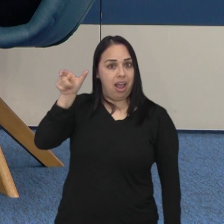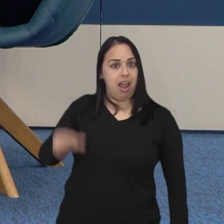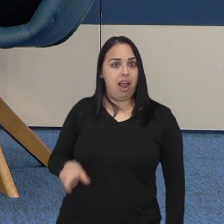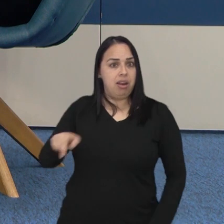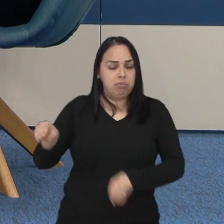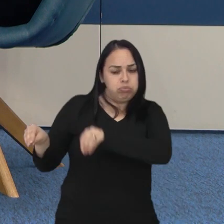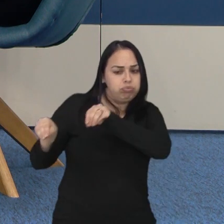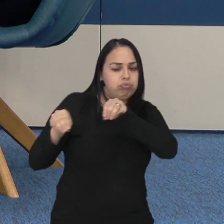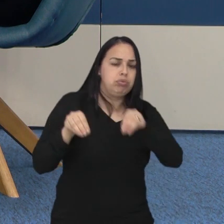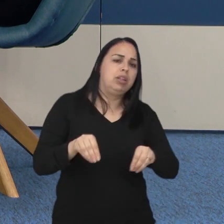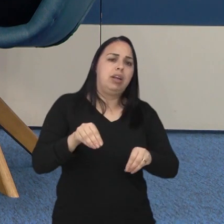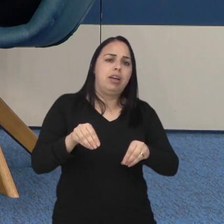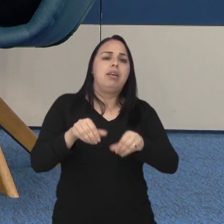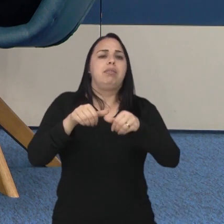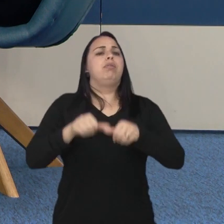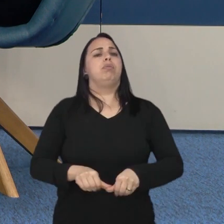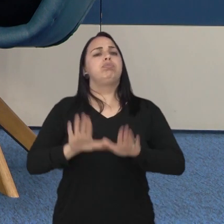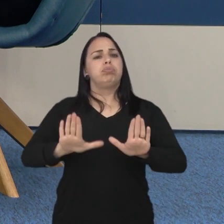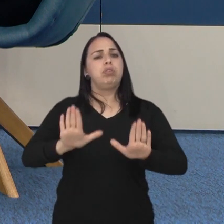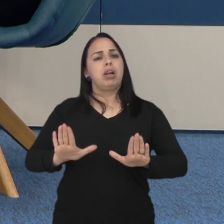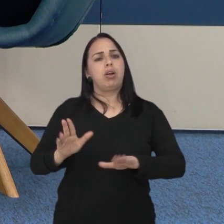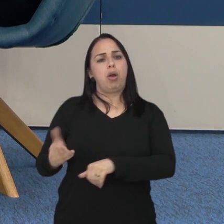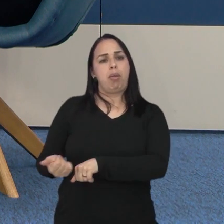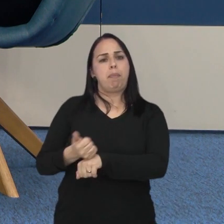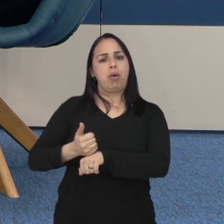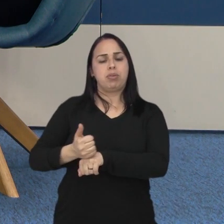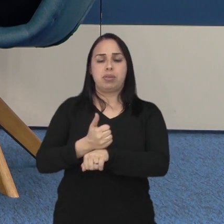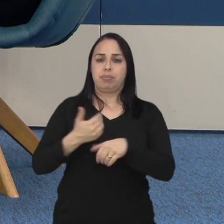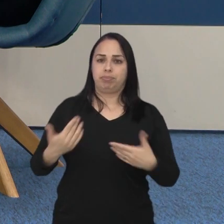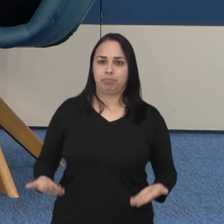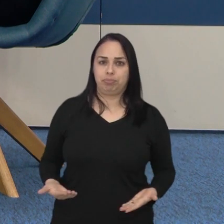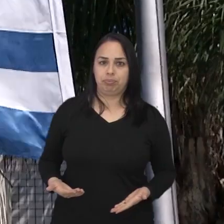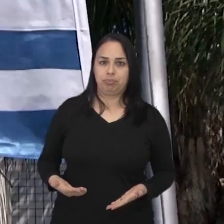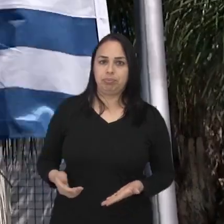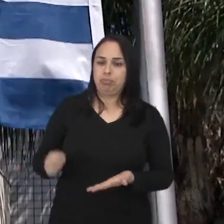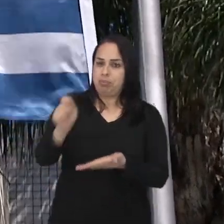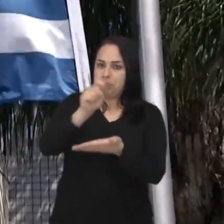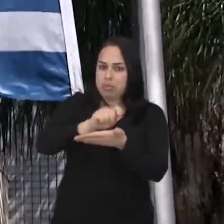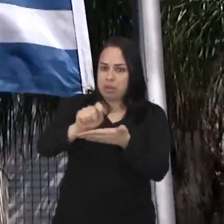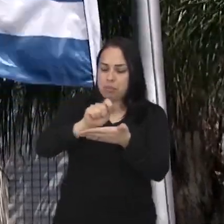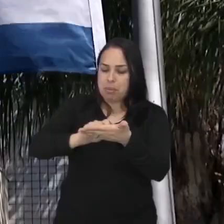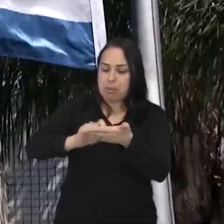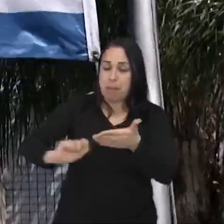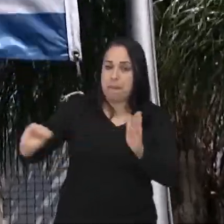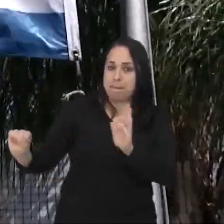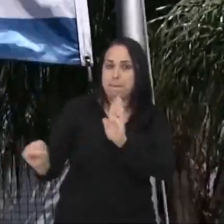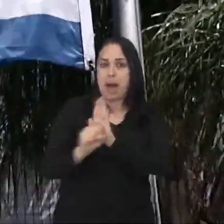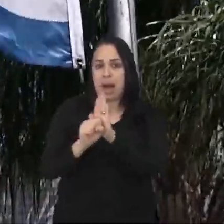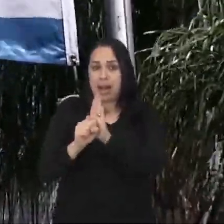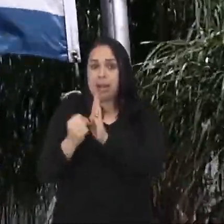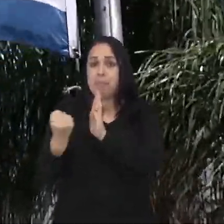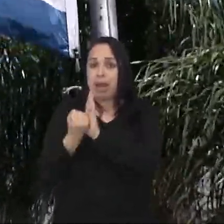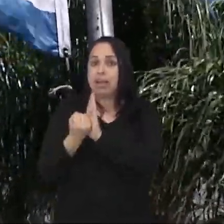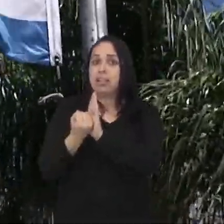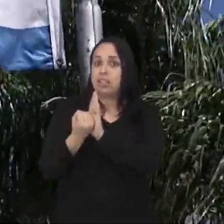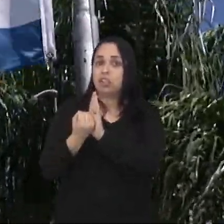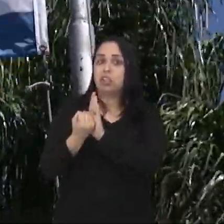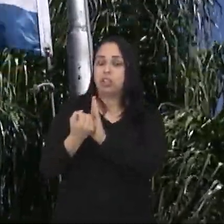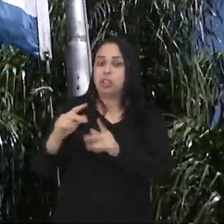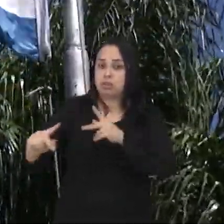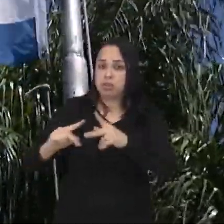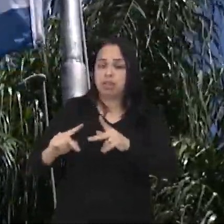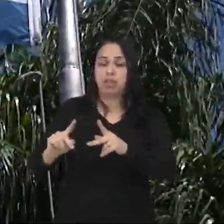fixou, certo? Inclusive, como profissional da advocacia. A obra foi instituída como símbolo de São José no